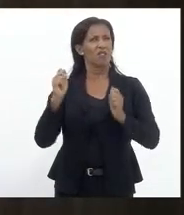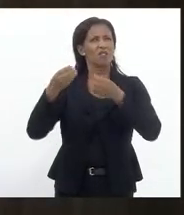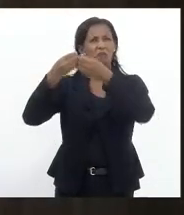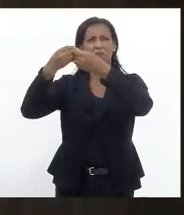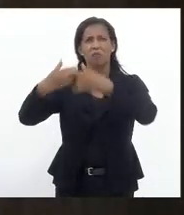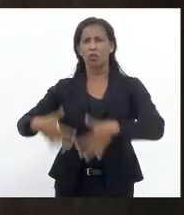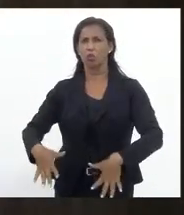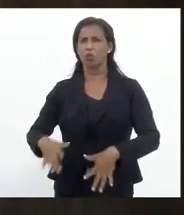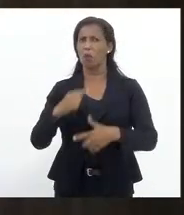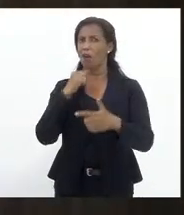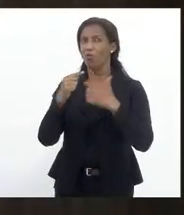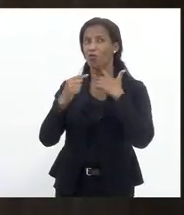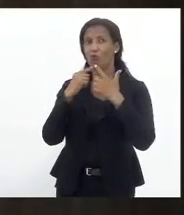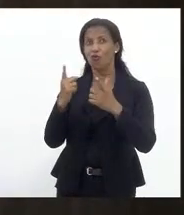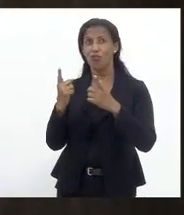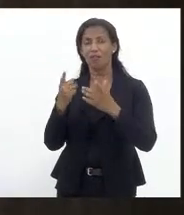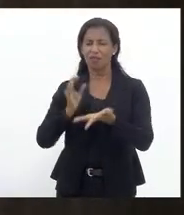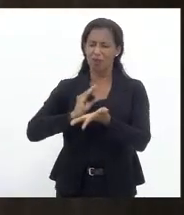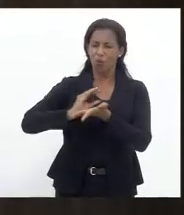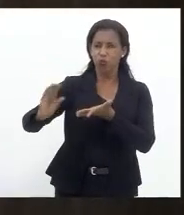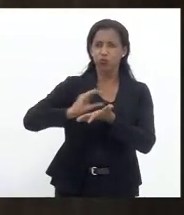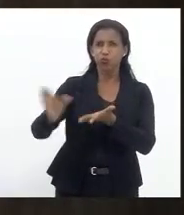prejuízo, mas sem dúvida alguma